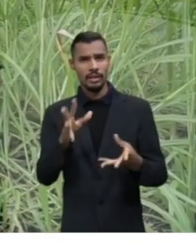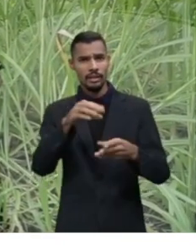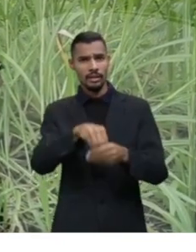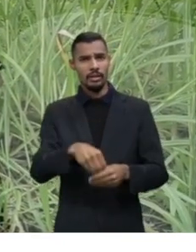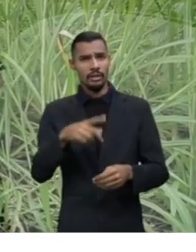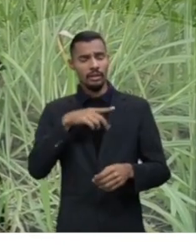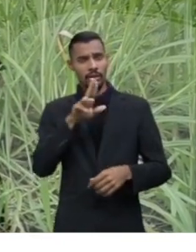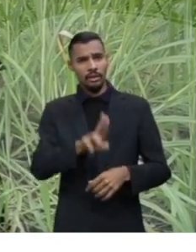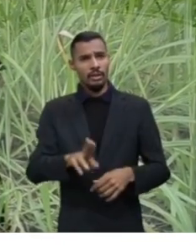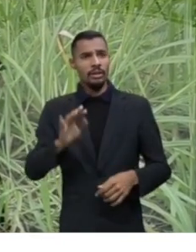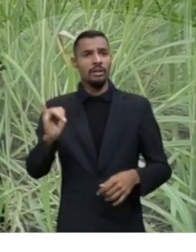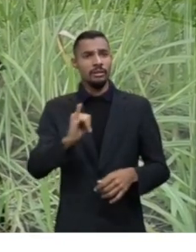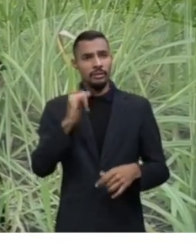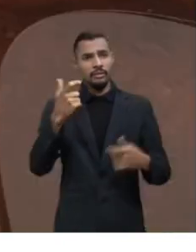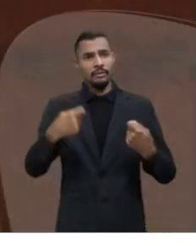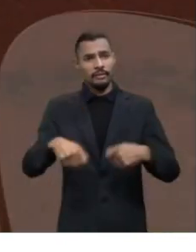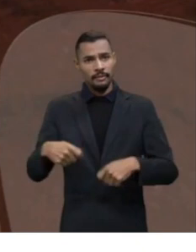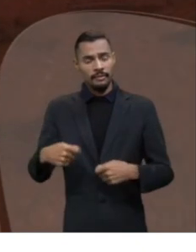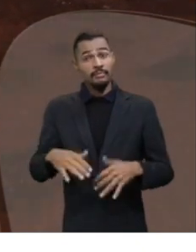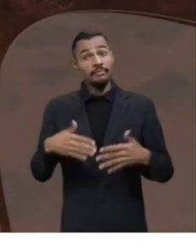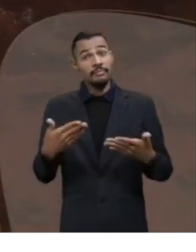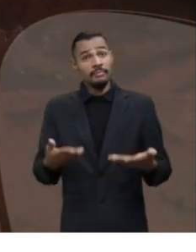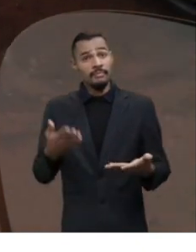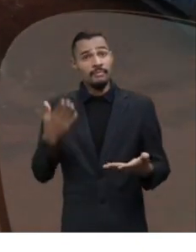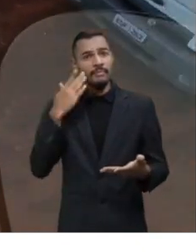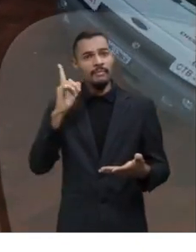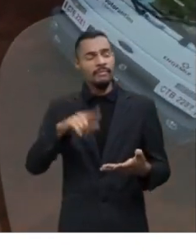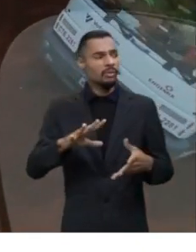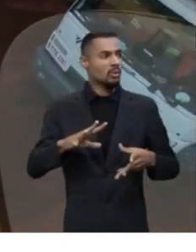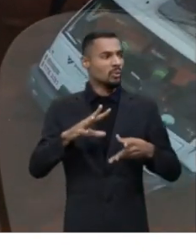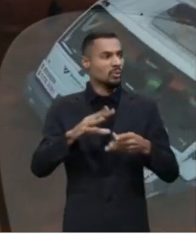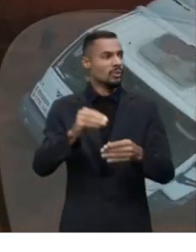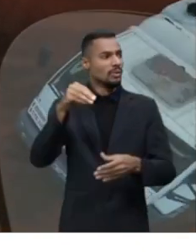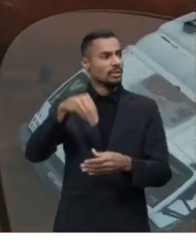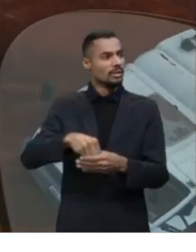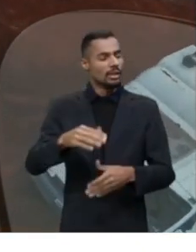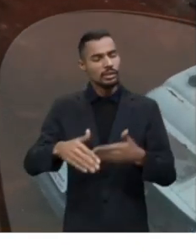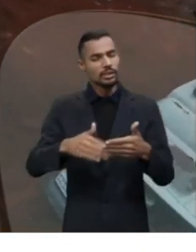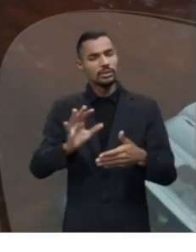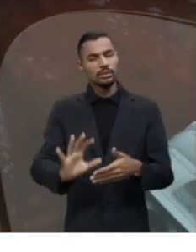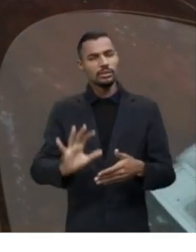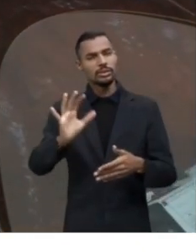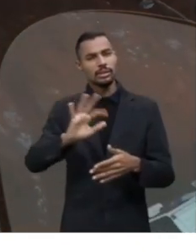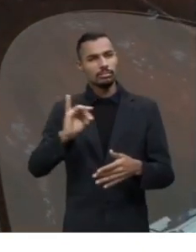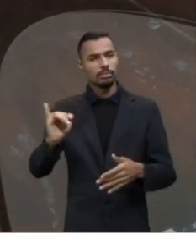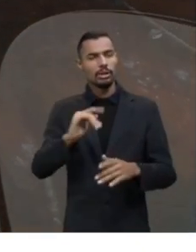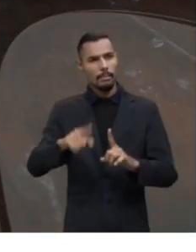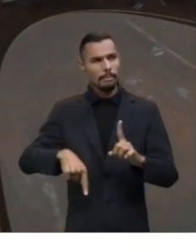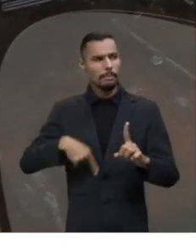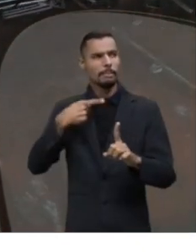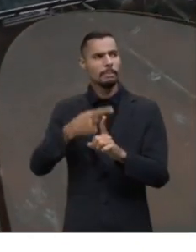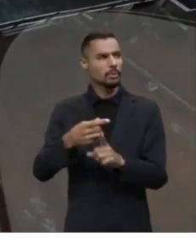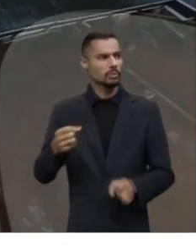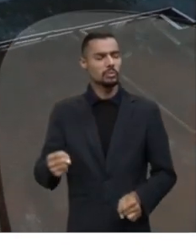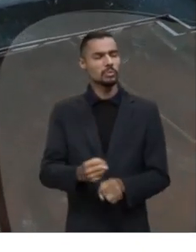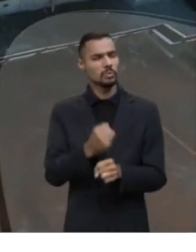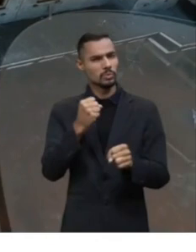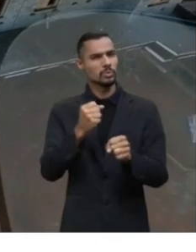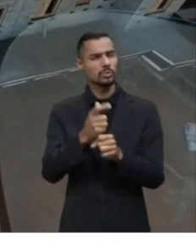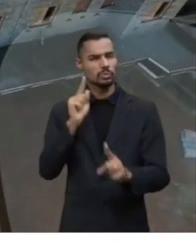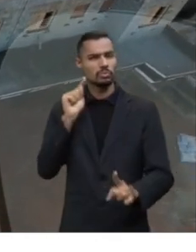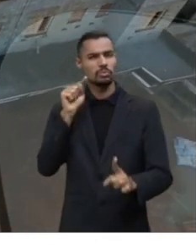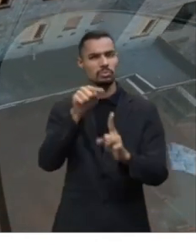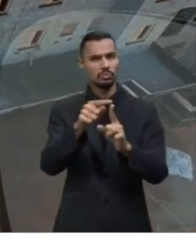e aplicá-lo é muito necessário. Afinal, com tudo dentro dos conformes, mais um passo é dado para que a construção alcance